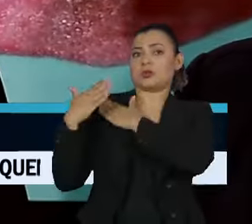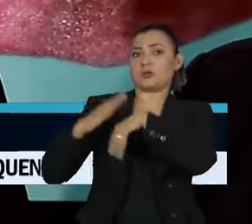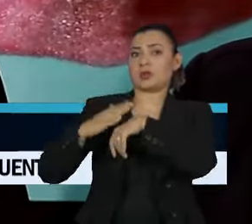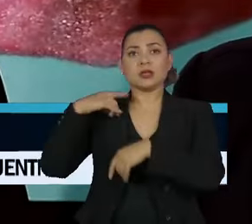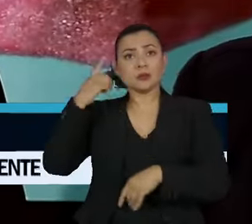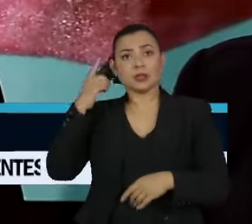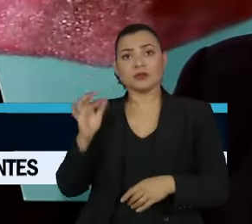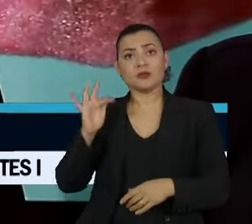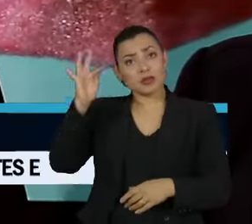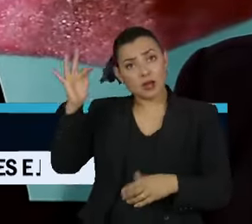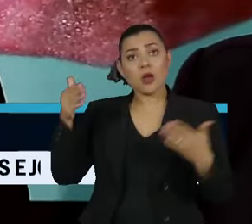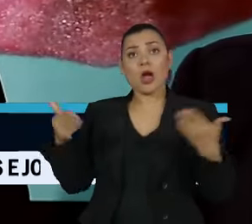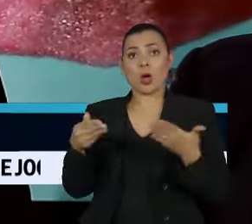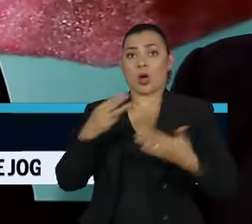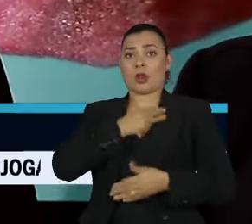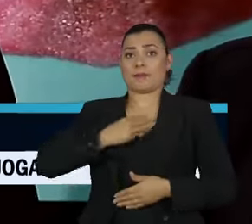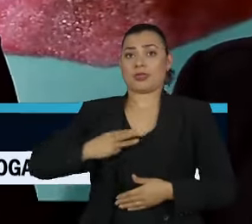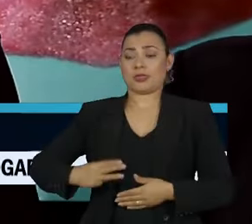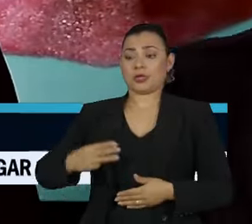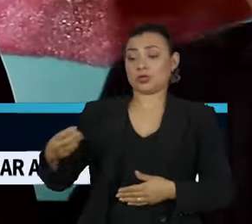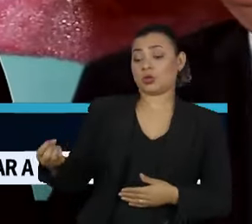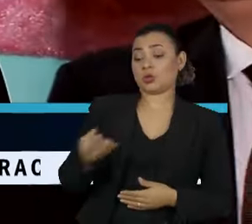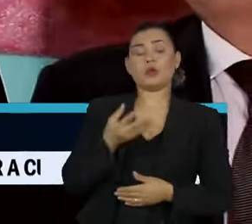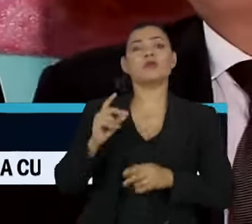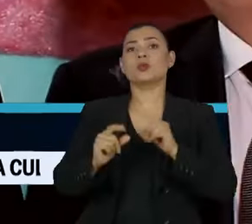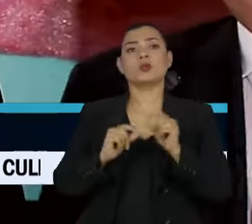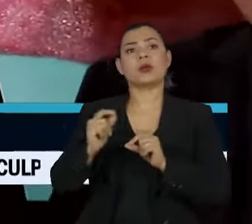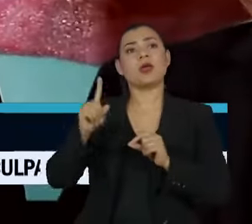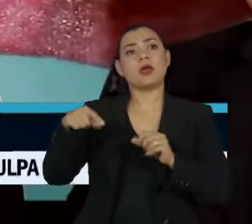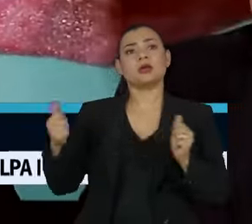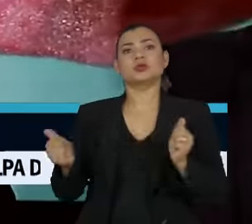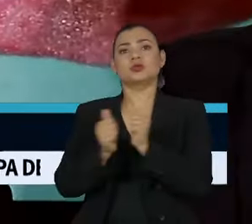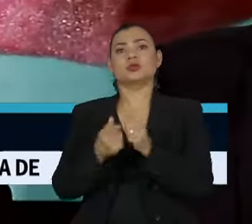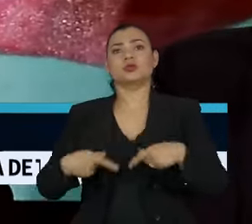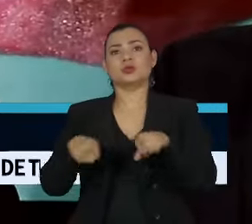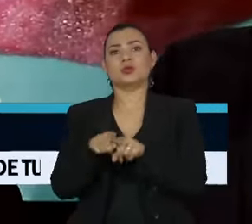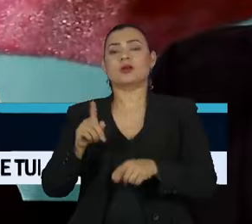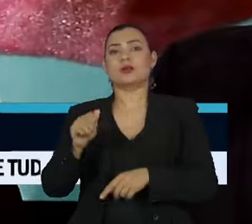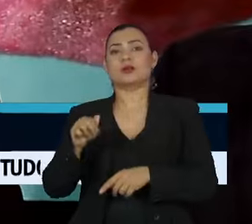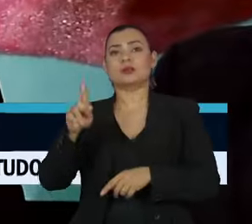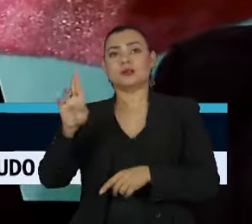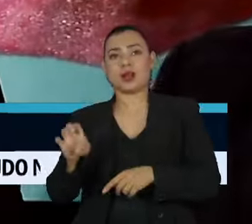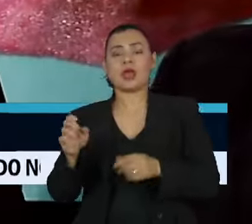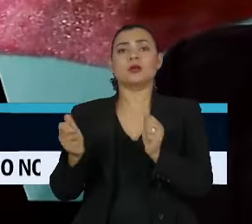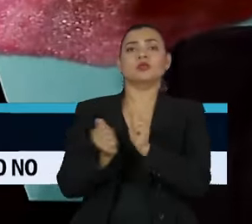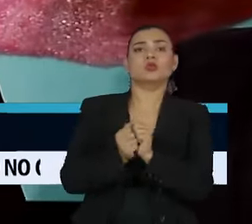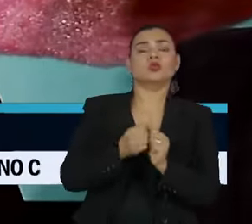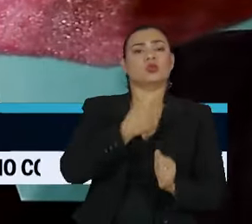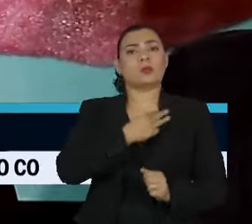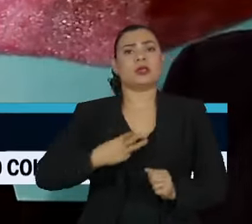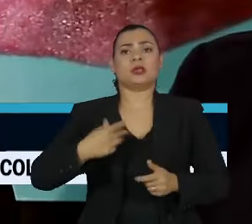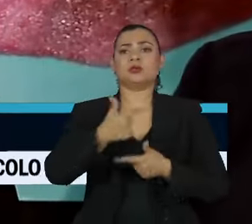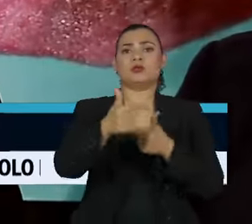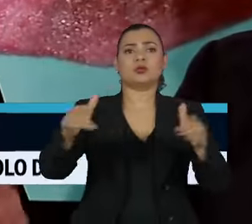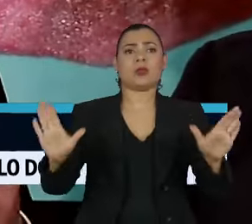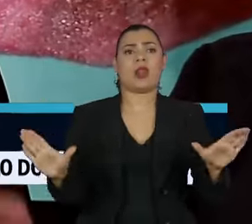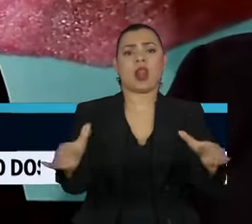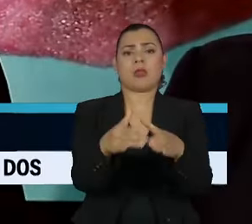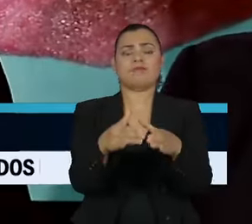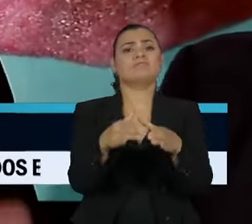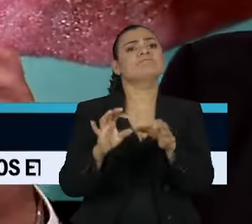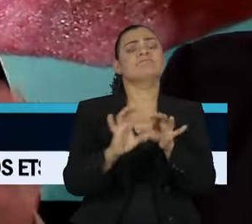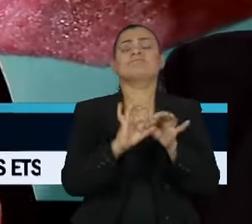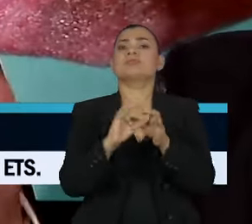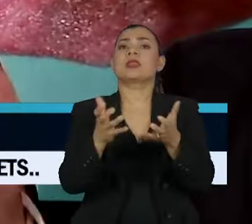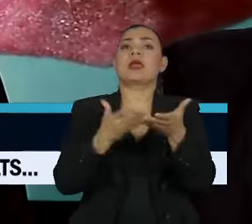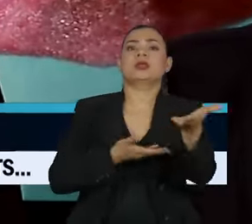deputado federal e agora como ministro, é ao lado de André e ao lado de todos os ministros que fazem o nosso time, buscar